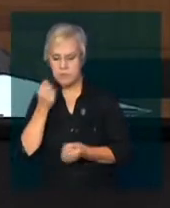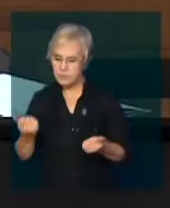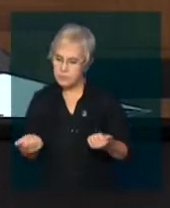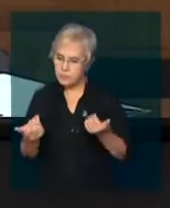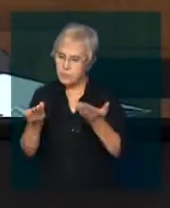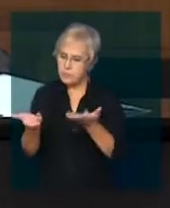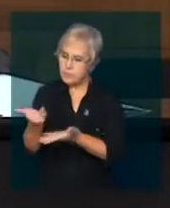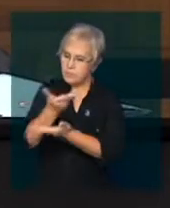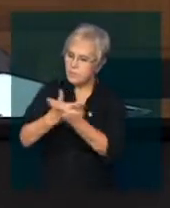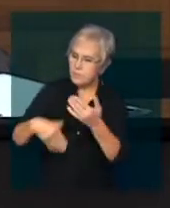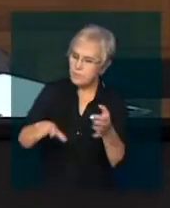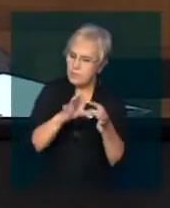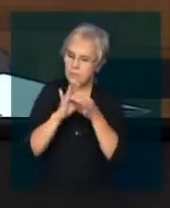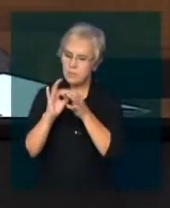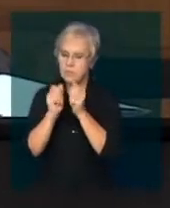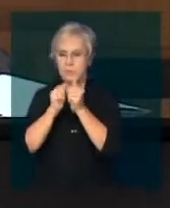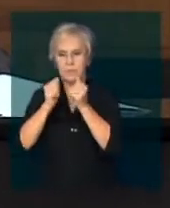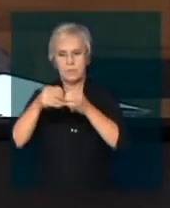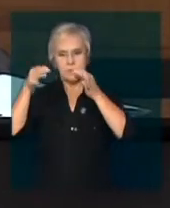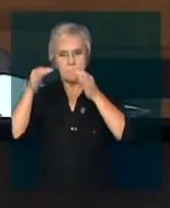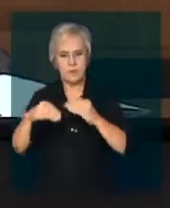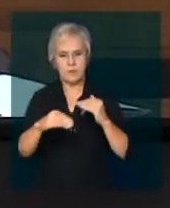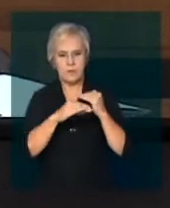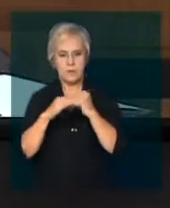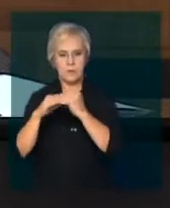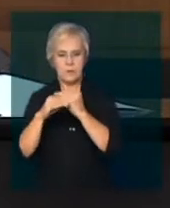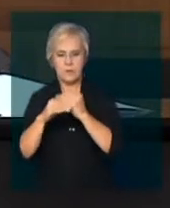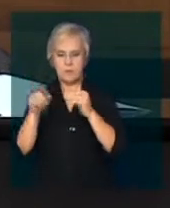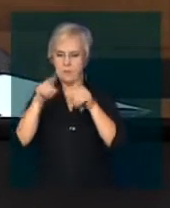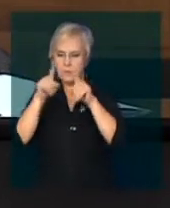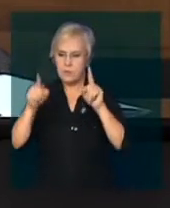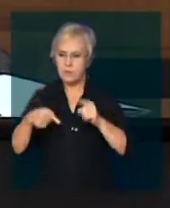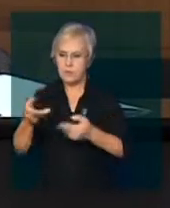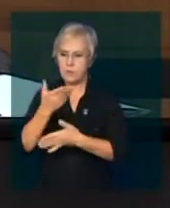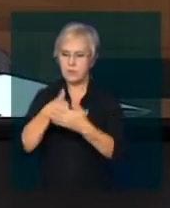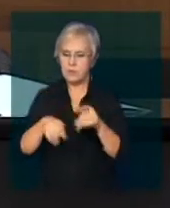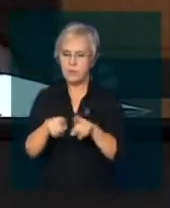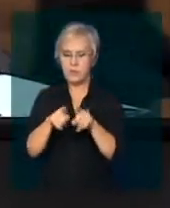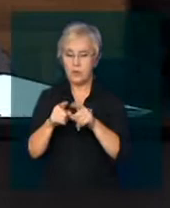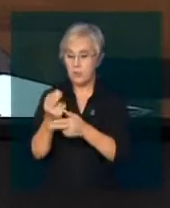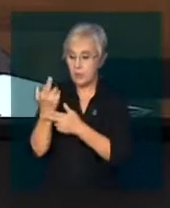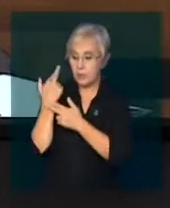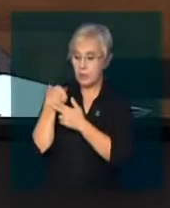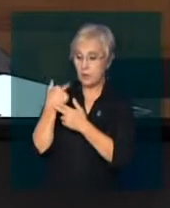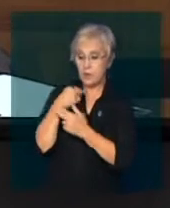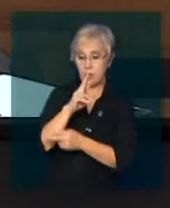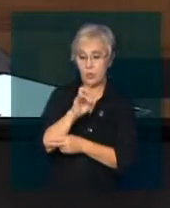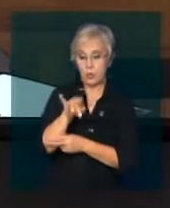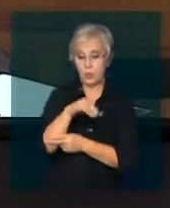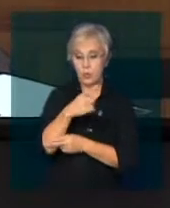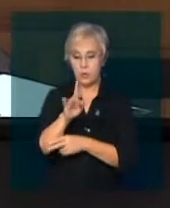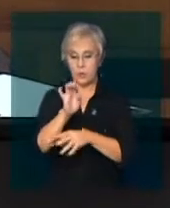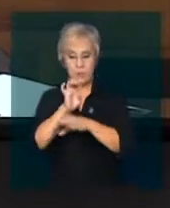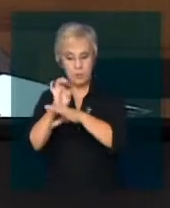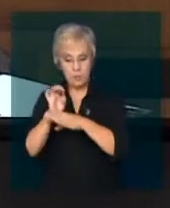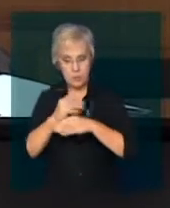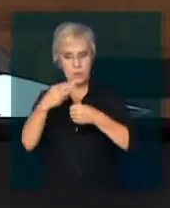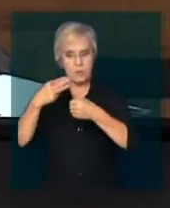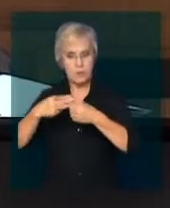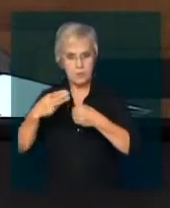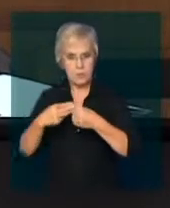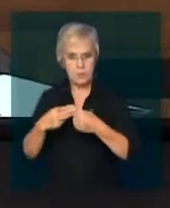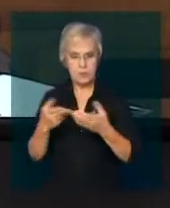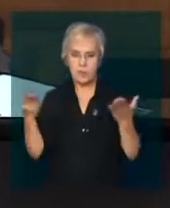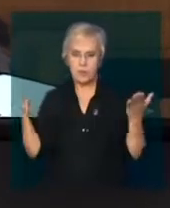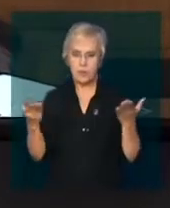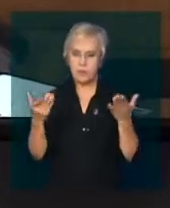uma partilha mais justa dos recursos públicos, redefinindo as obrigações da União e dos estados e municípios.